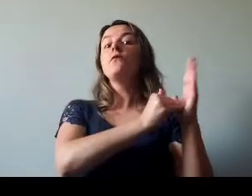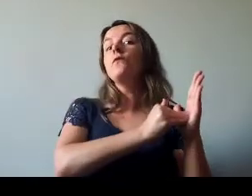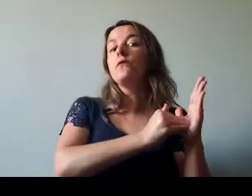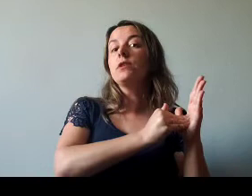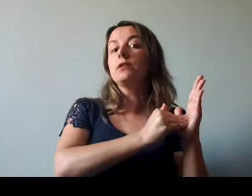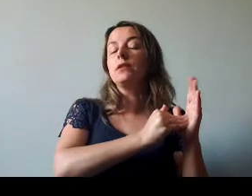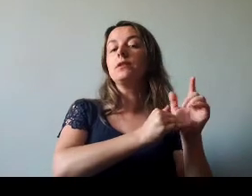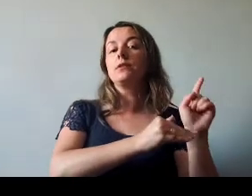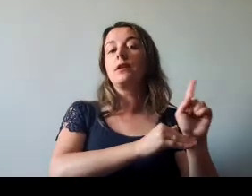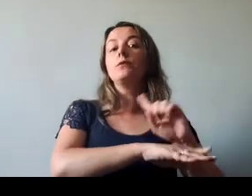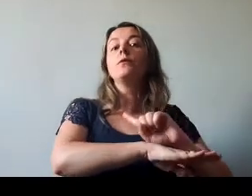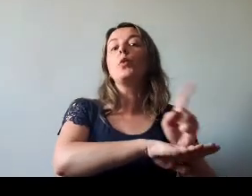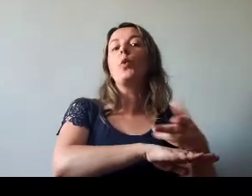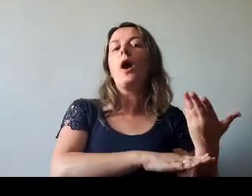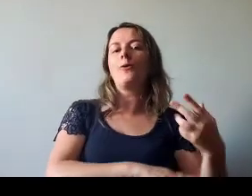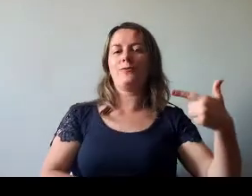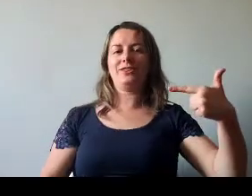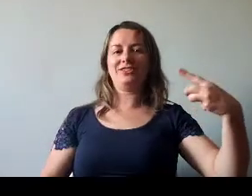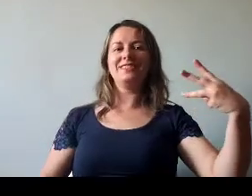Então,